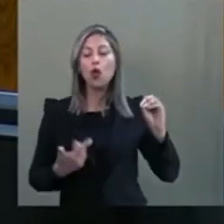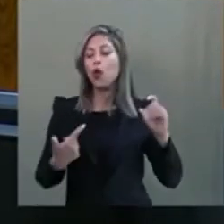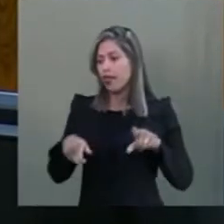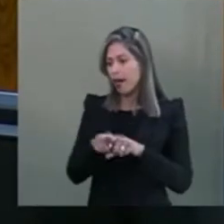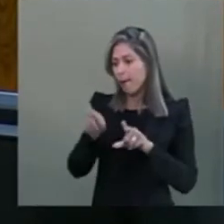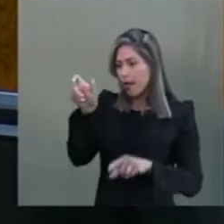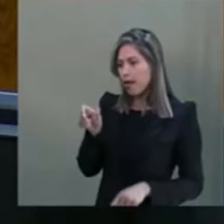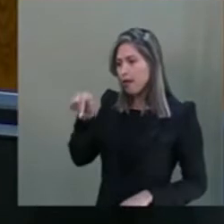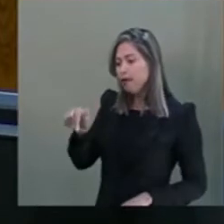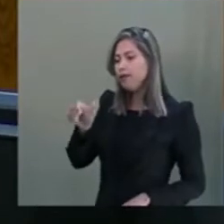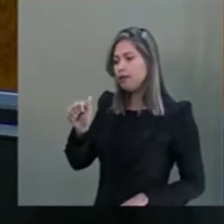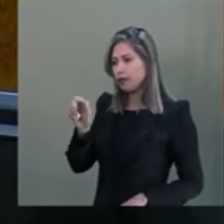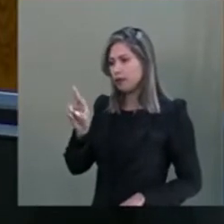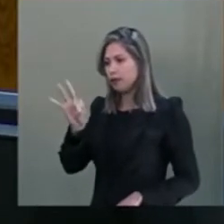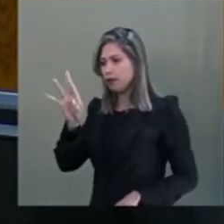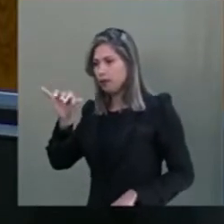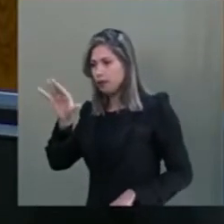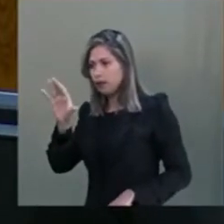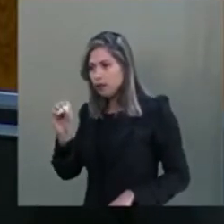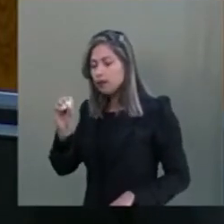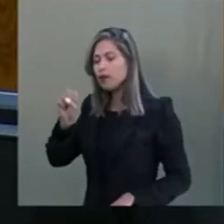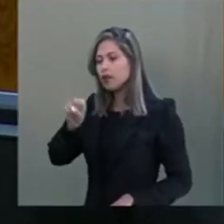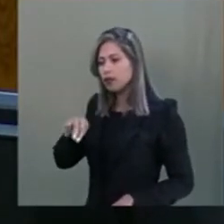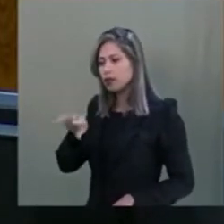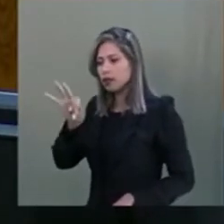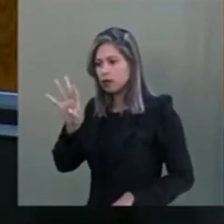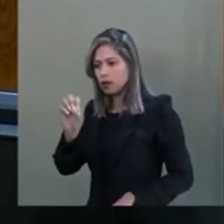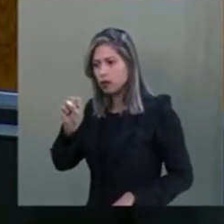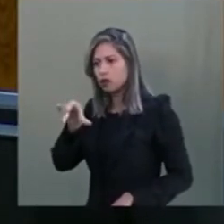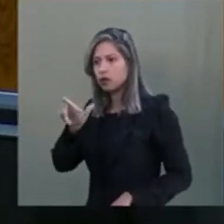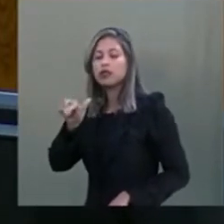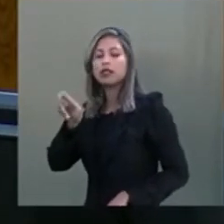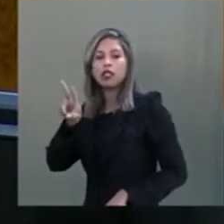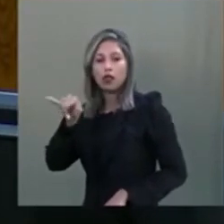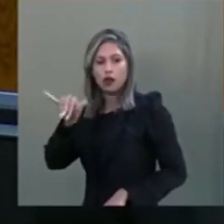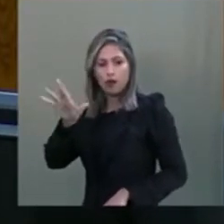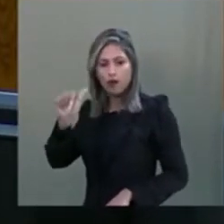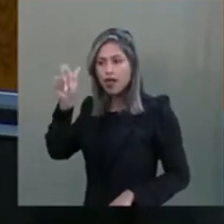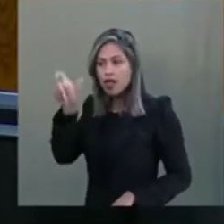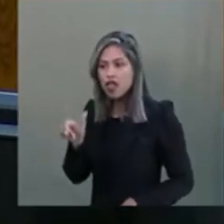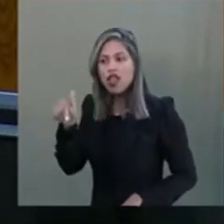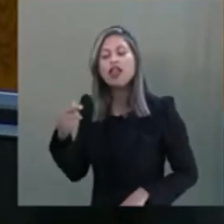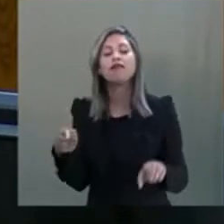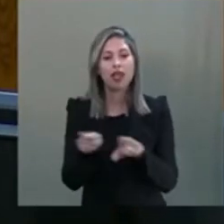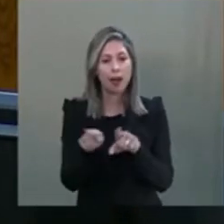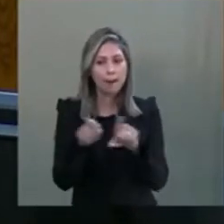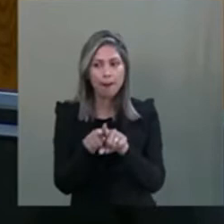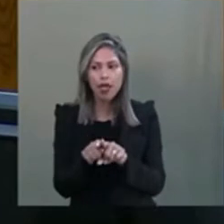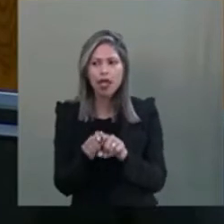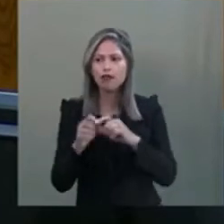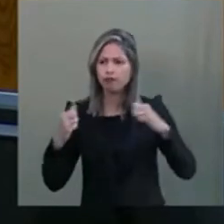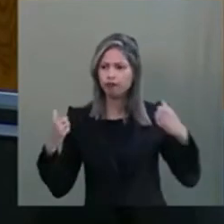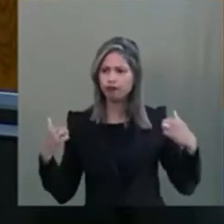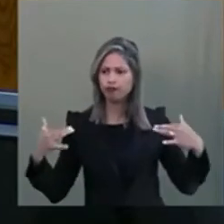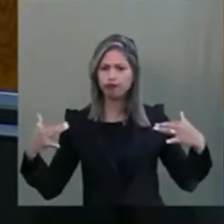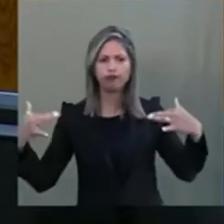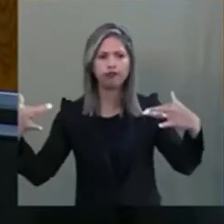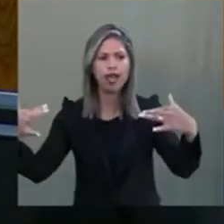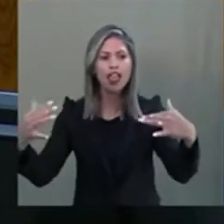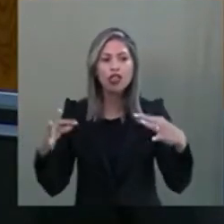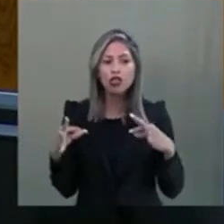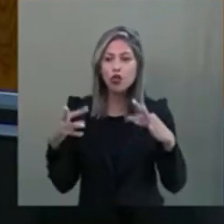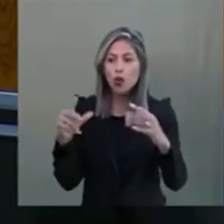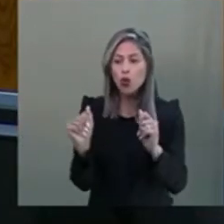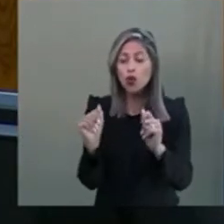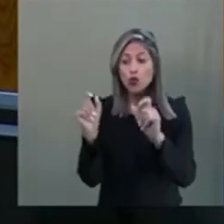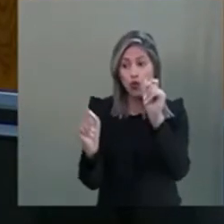República, senhor Augusto Santos Silva, assim como de todos os seus ministros, de toda a sua